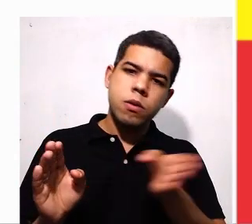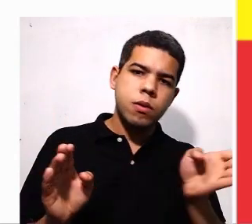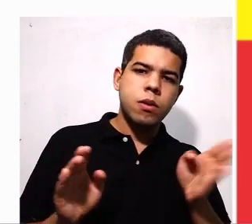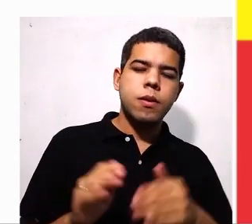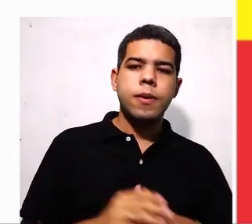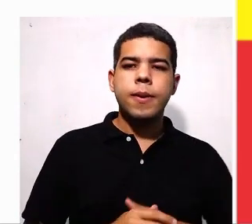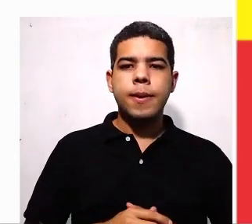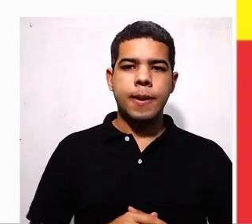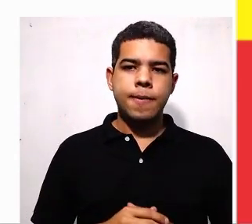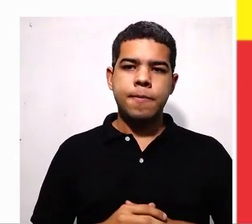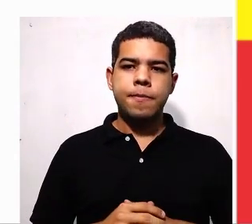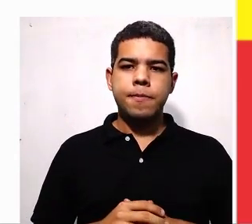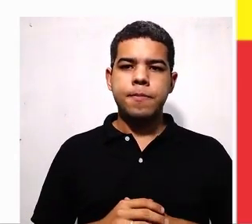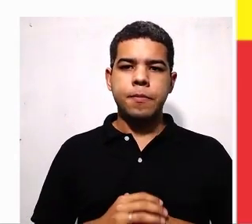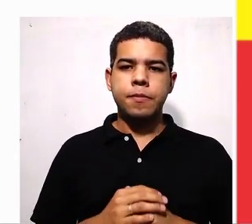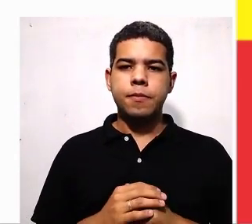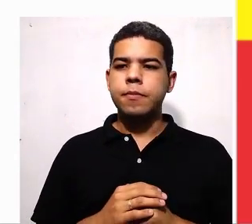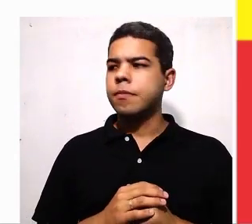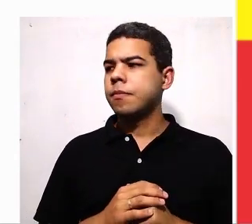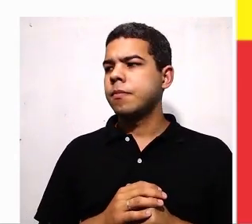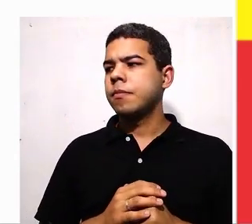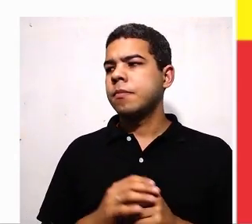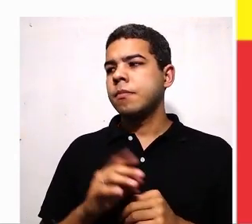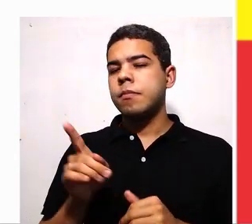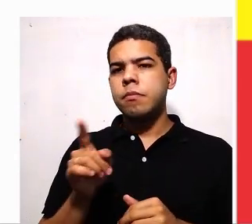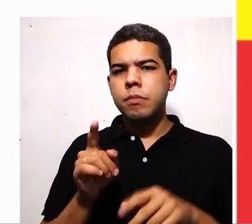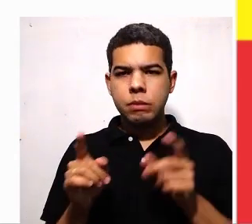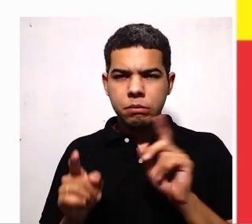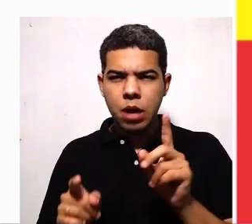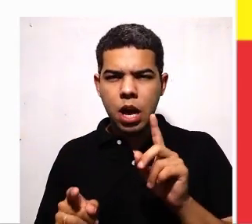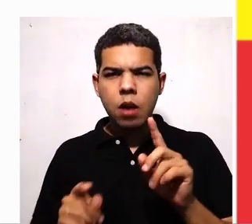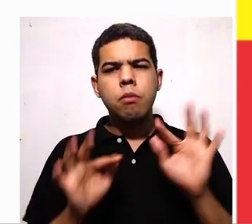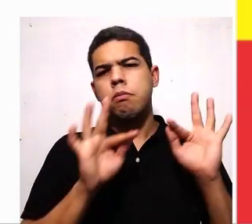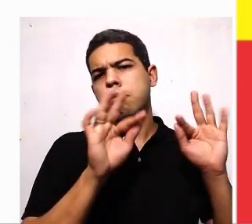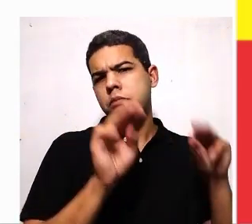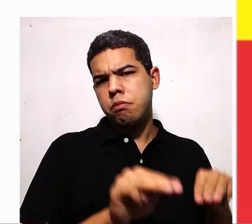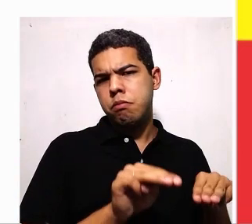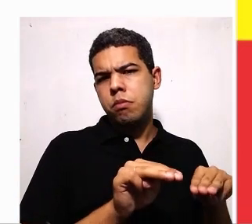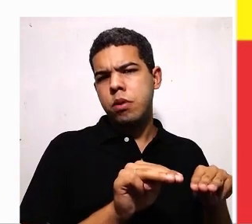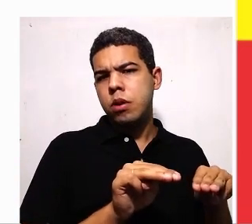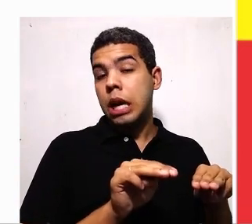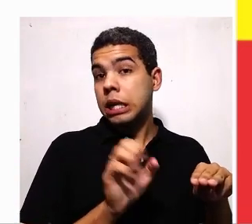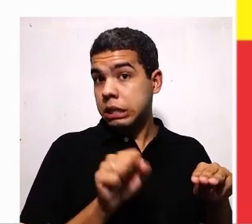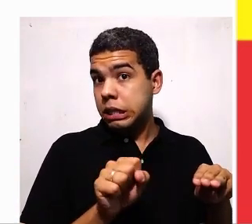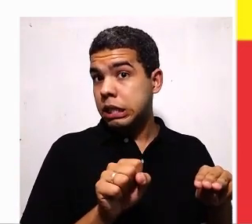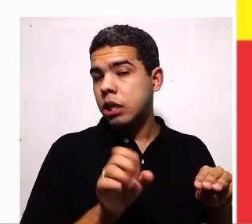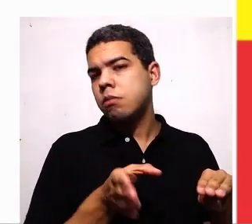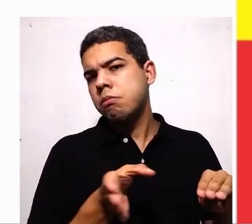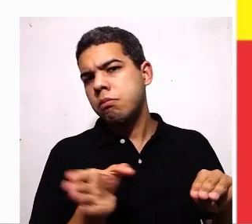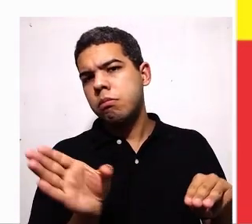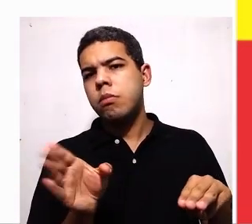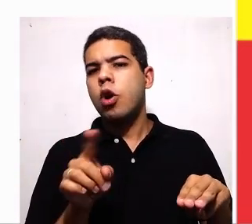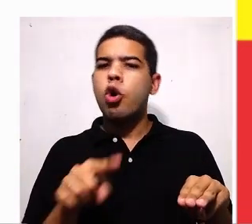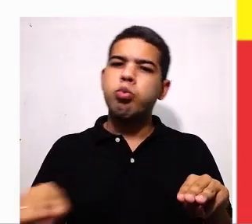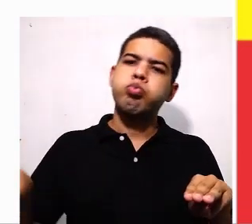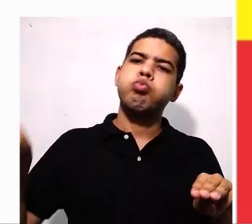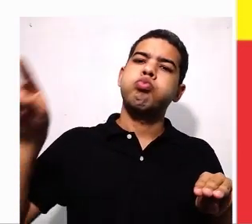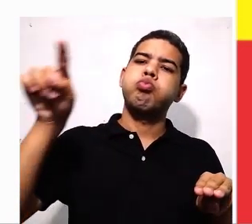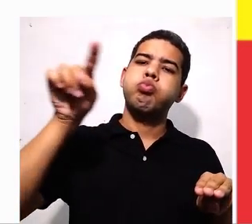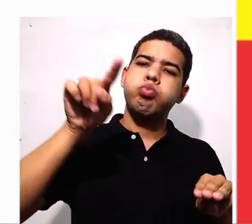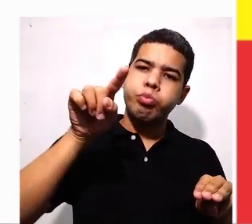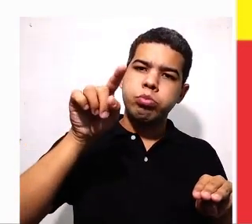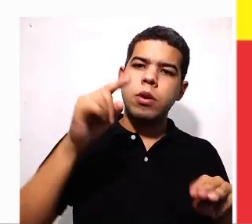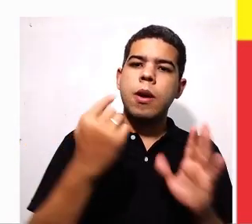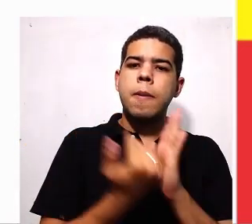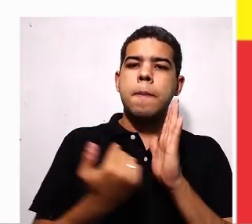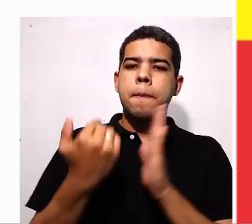direito. Então, ó, você vem, não acaba, fim. Se for assim, você recorre a colocar